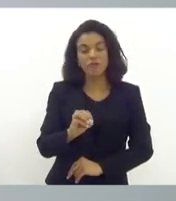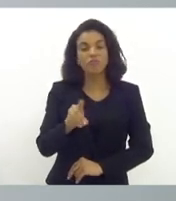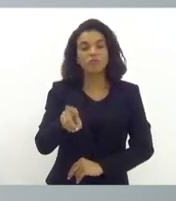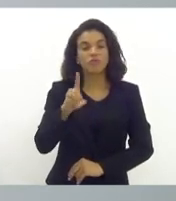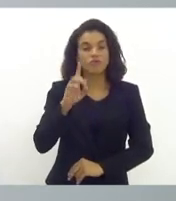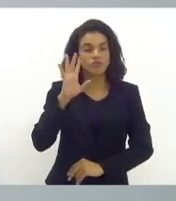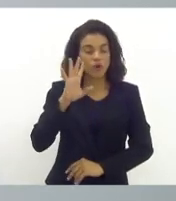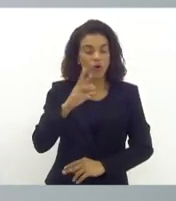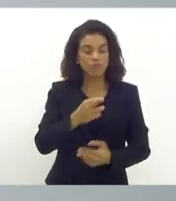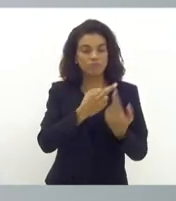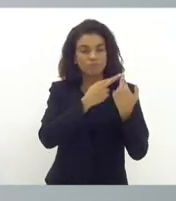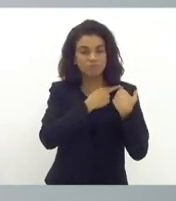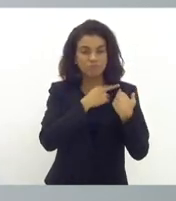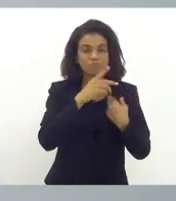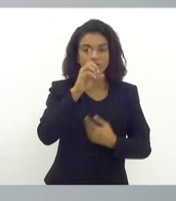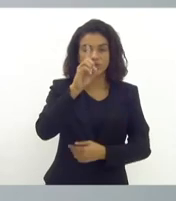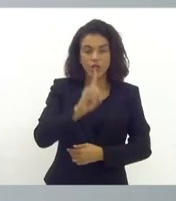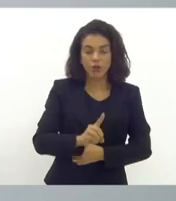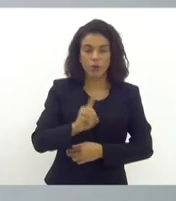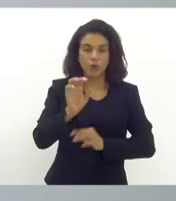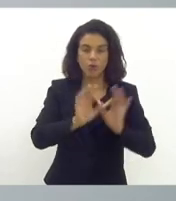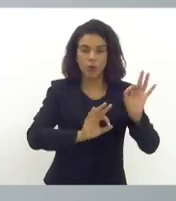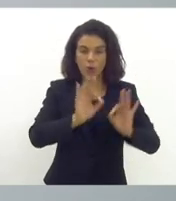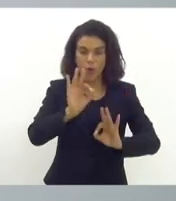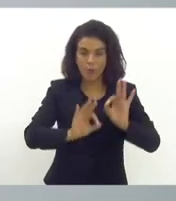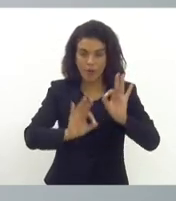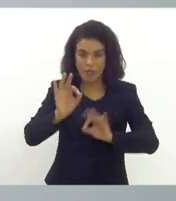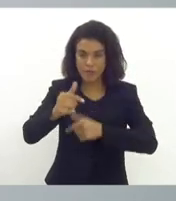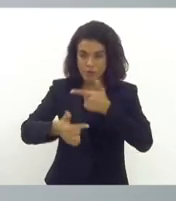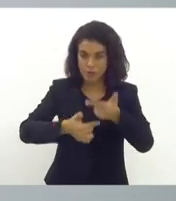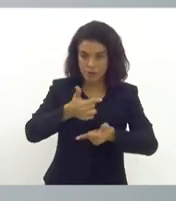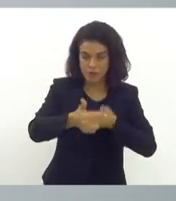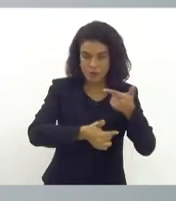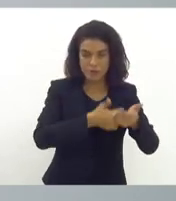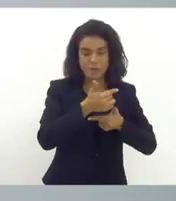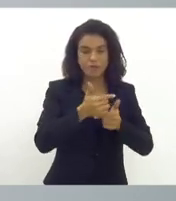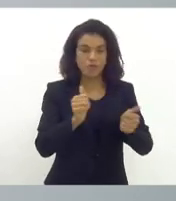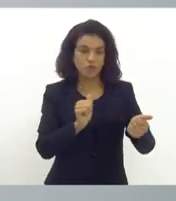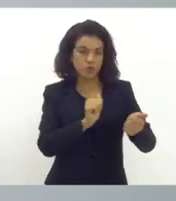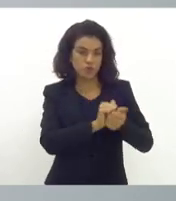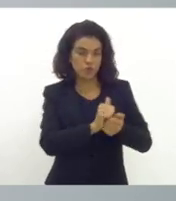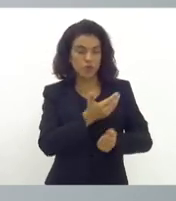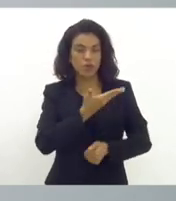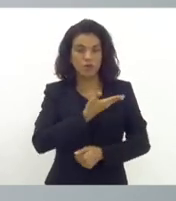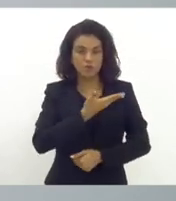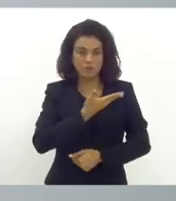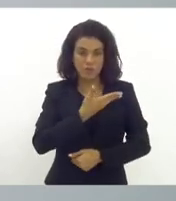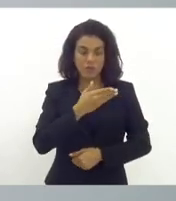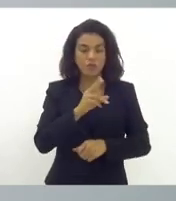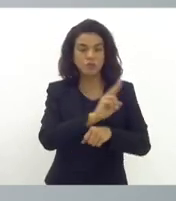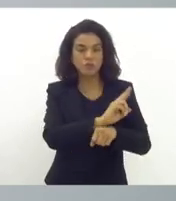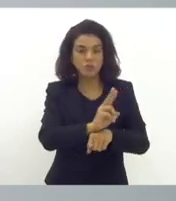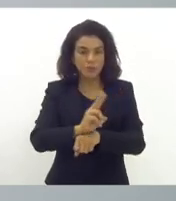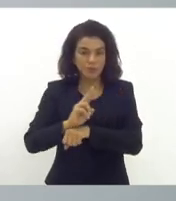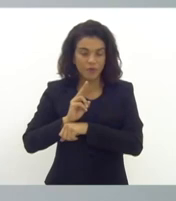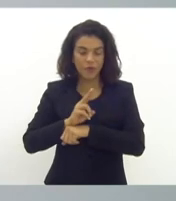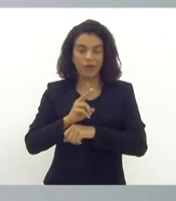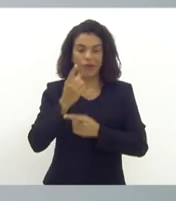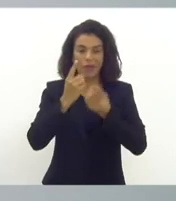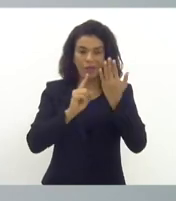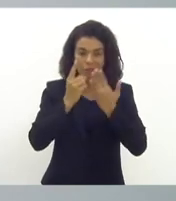rioturna sou diretor de operações aqui comigo presente também a Cris Marinho com a nossa supervisora de carnaval de